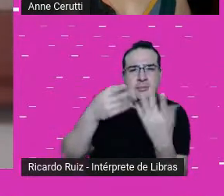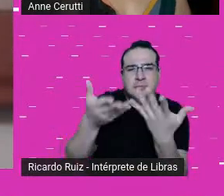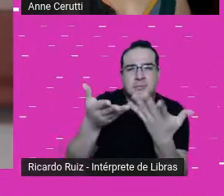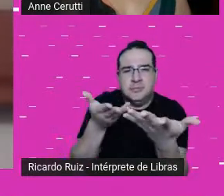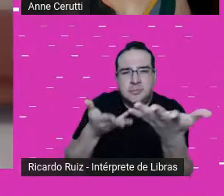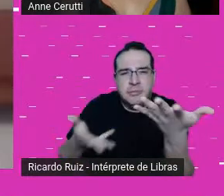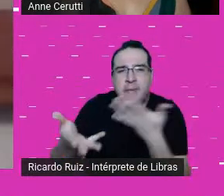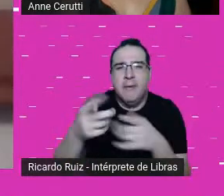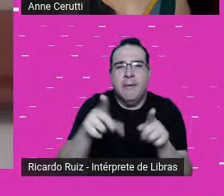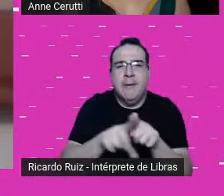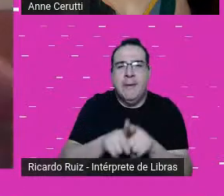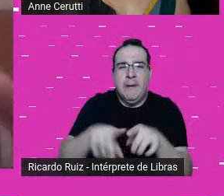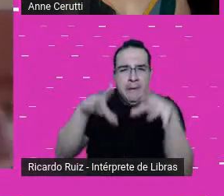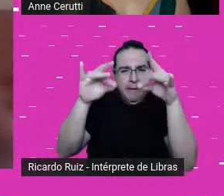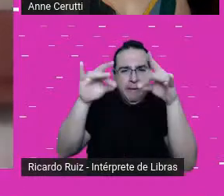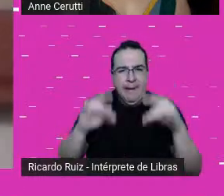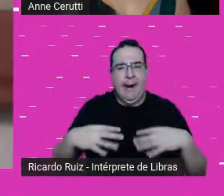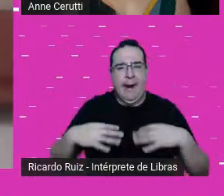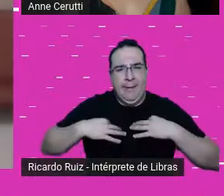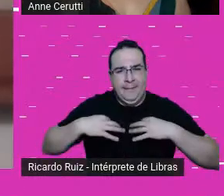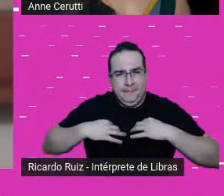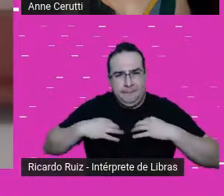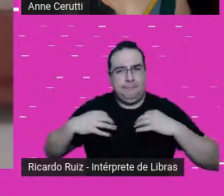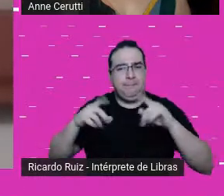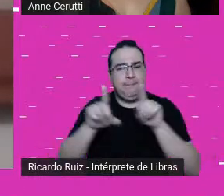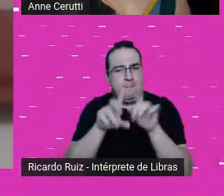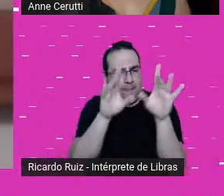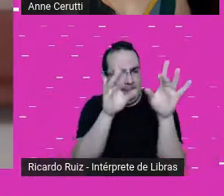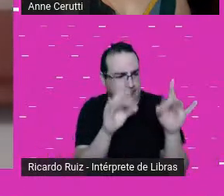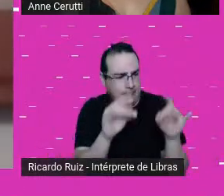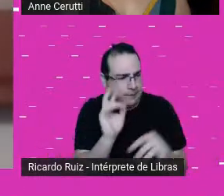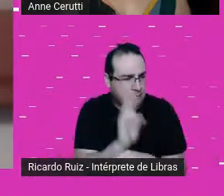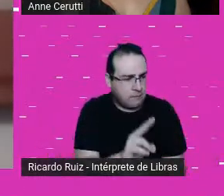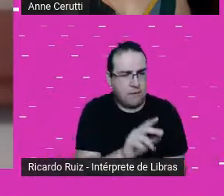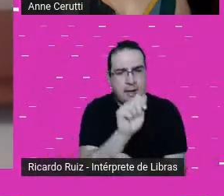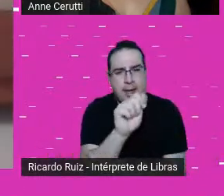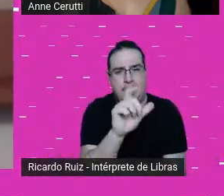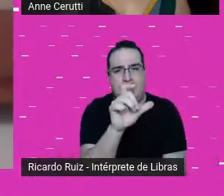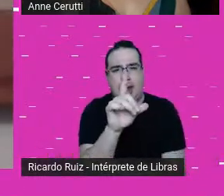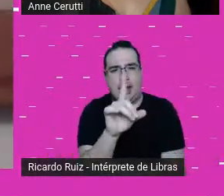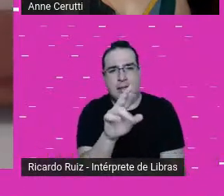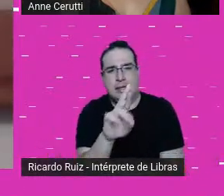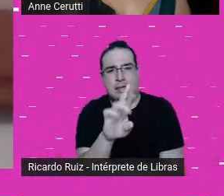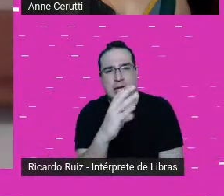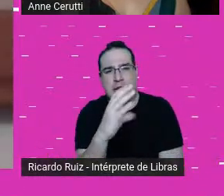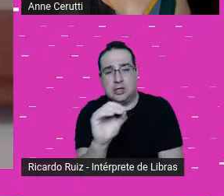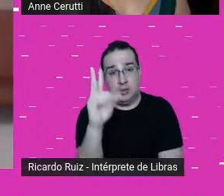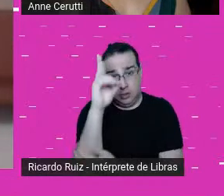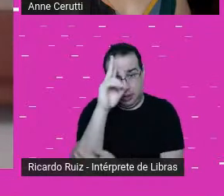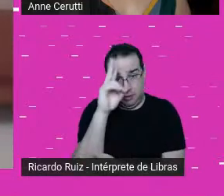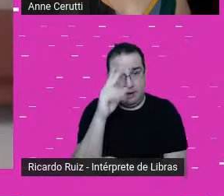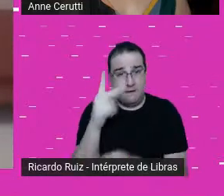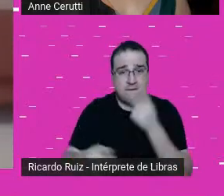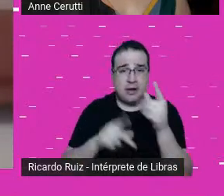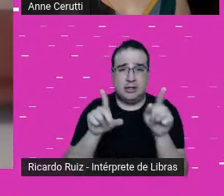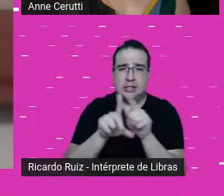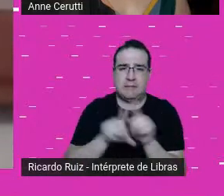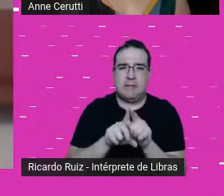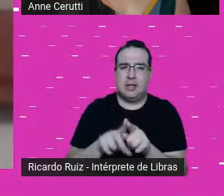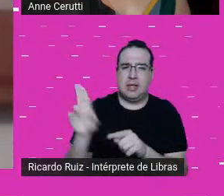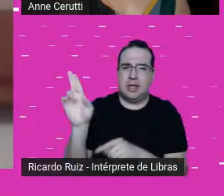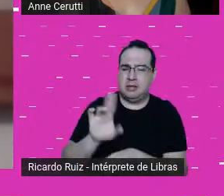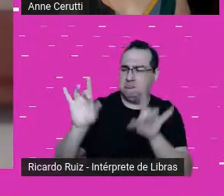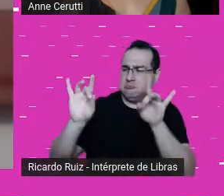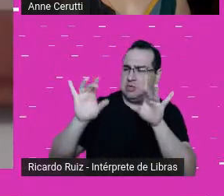né? Para detalhes no figurino, para detalhes num adereço. Eu lembro muito dele falando, né, dessa nobreza